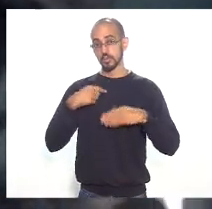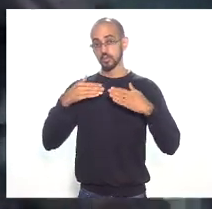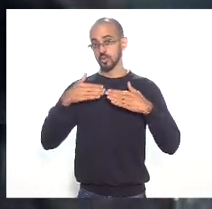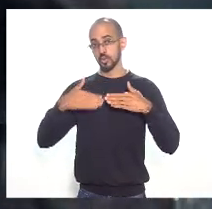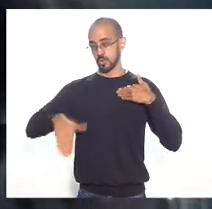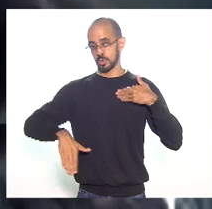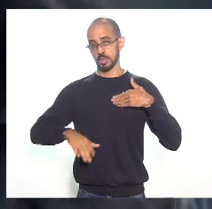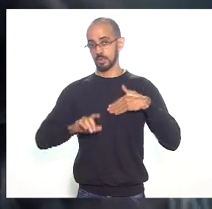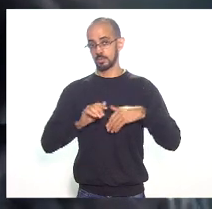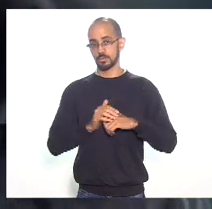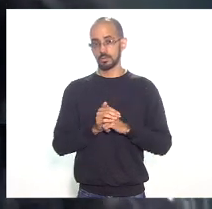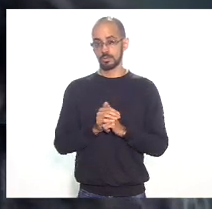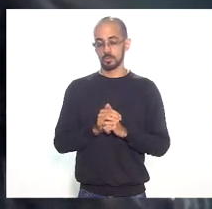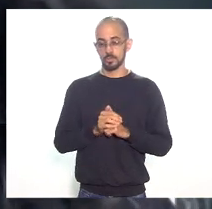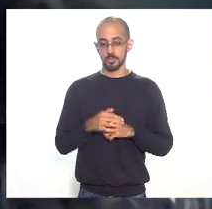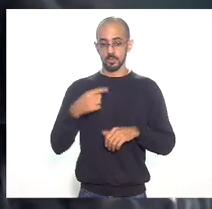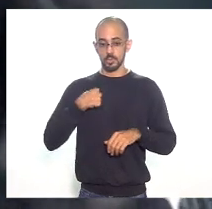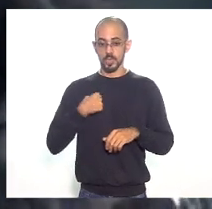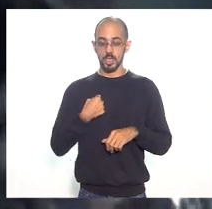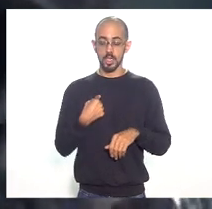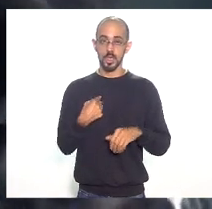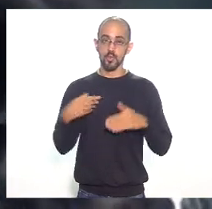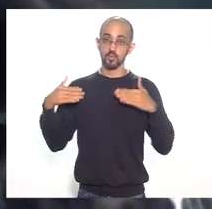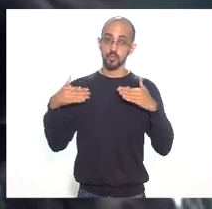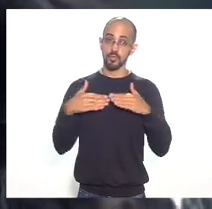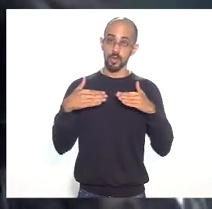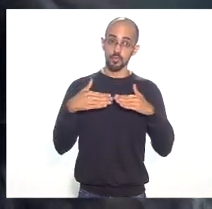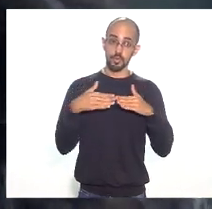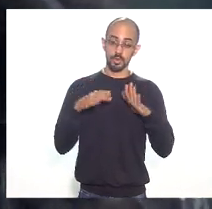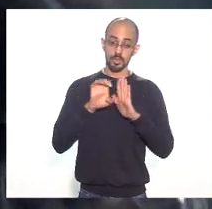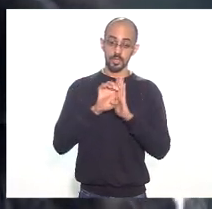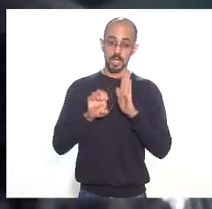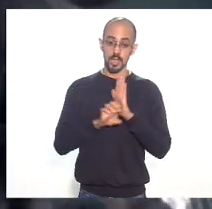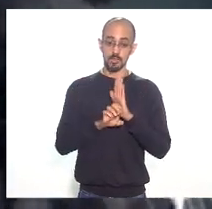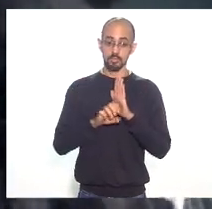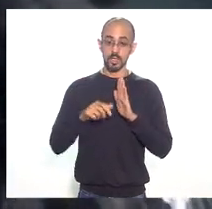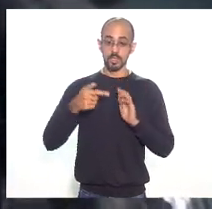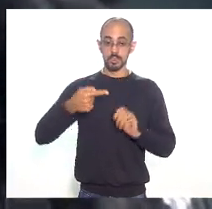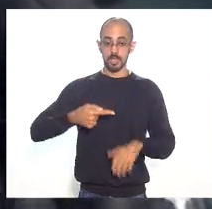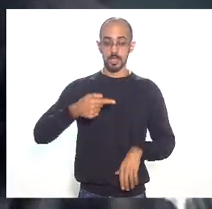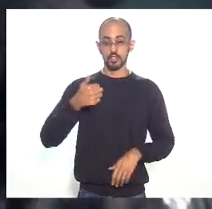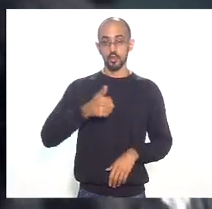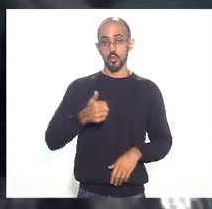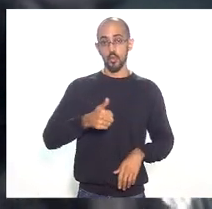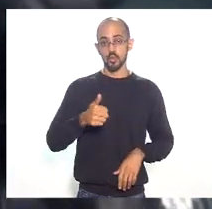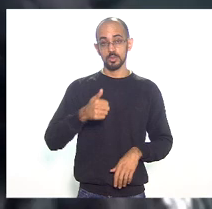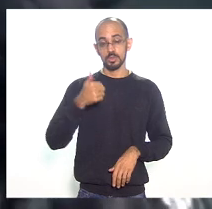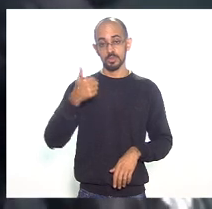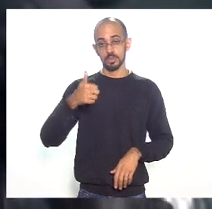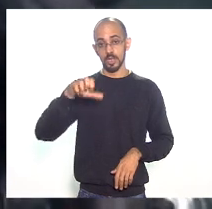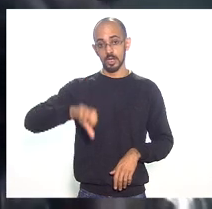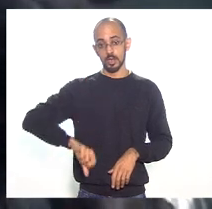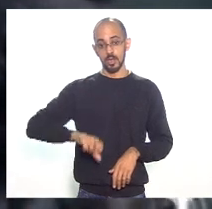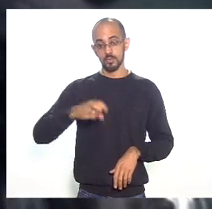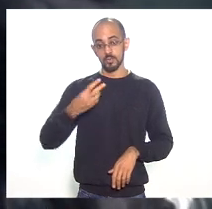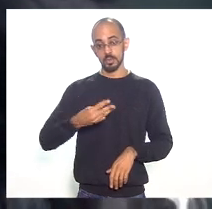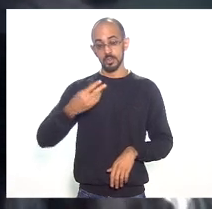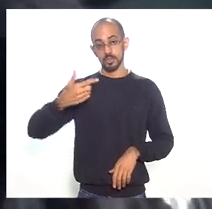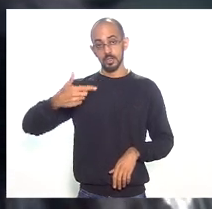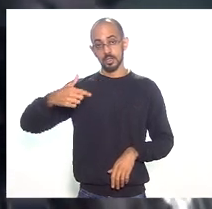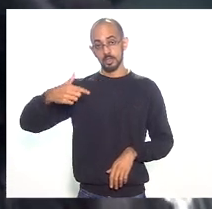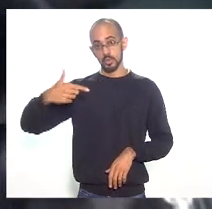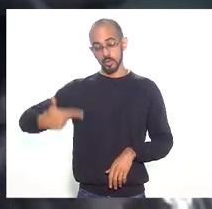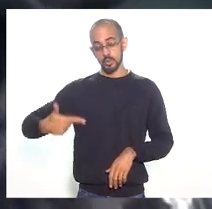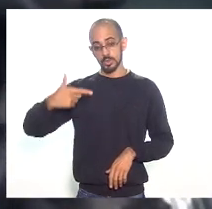Então, eu sou favorável às emendas 7, 11, 19, 32 e 39